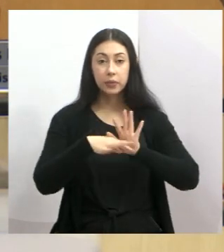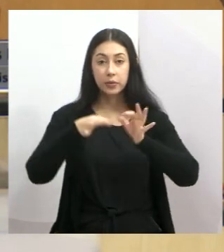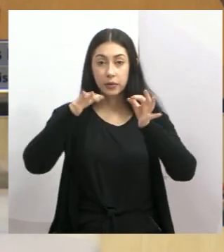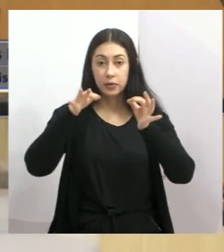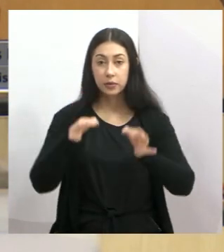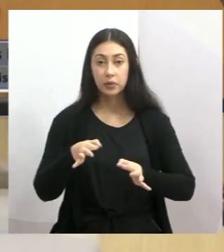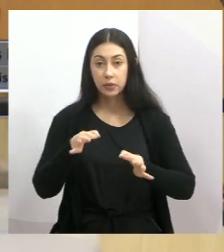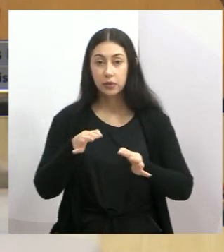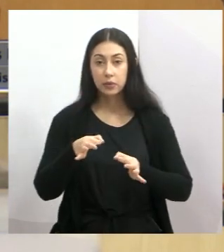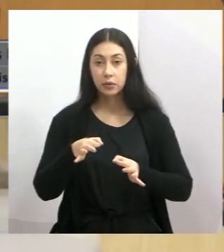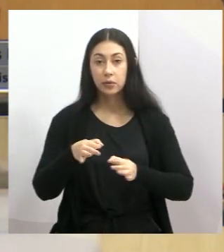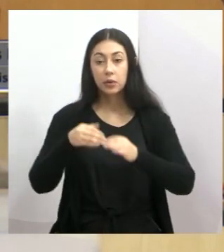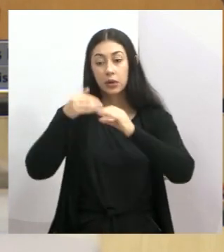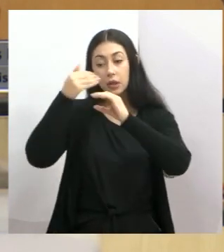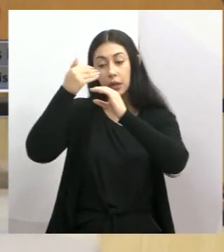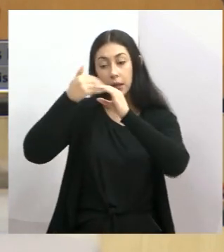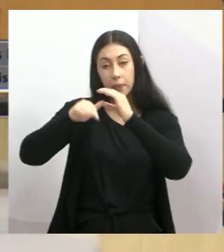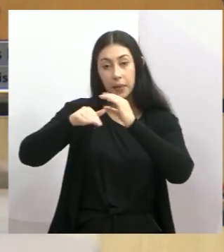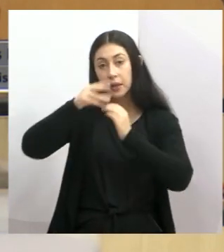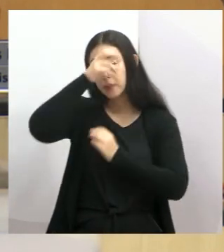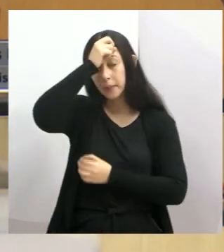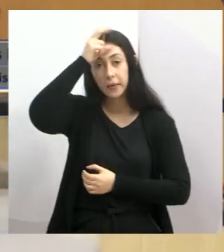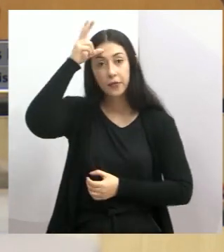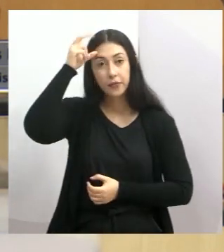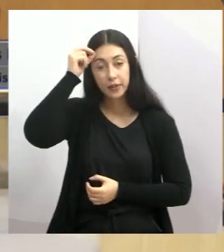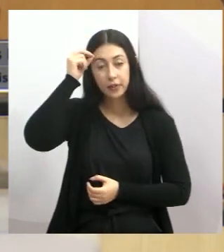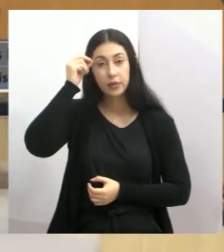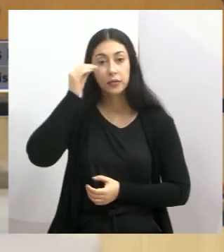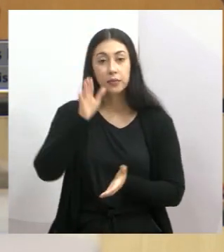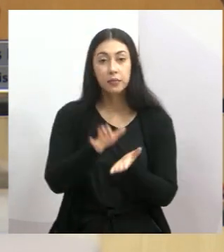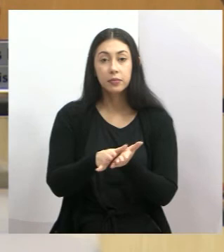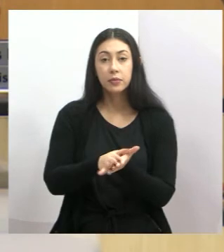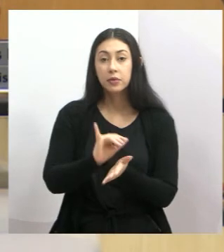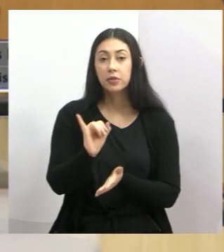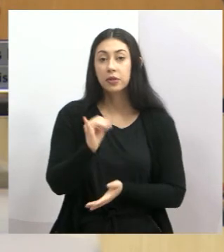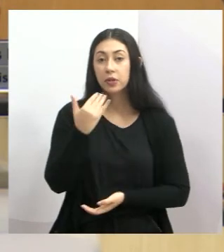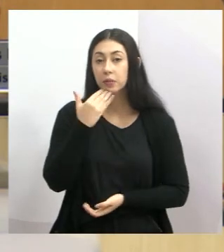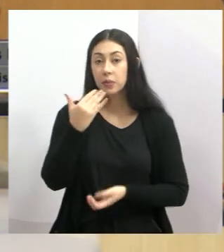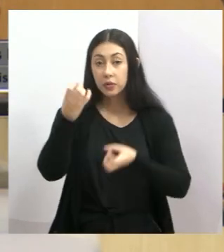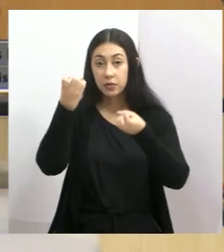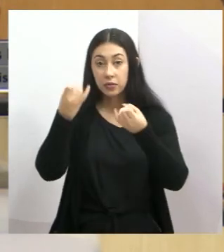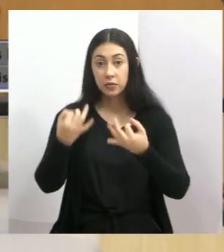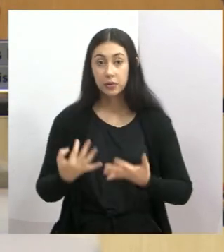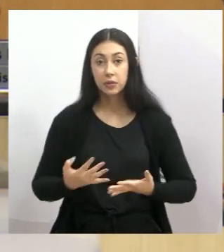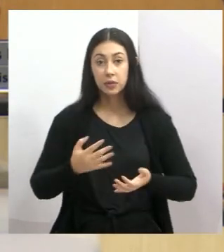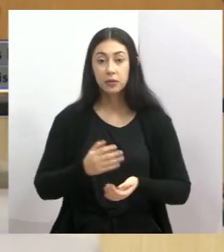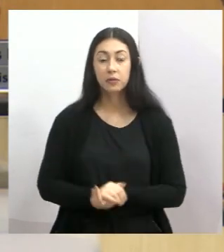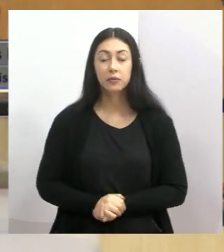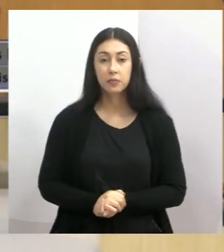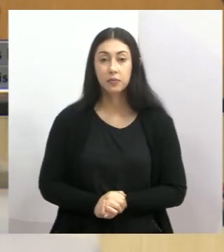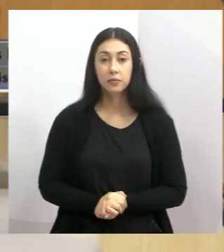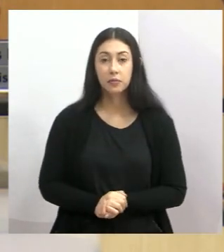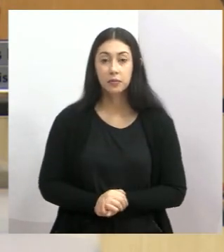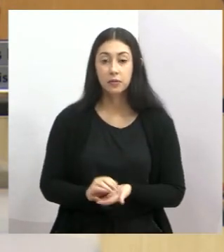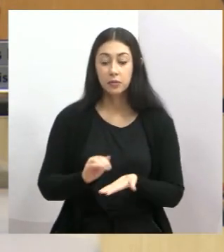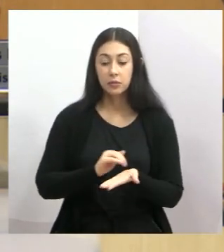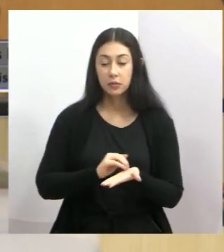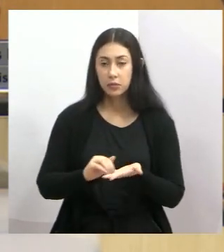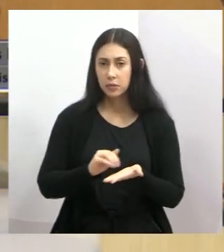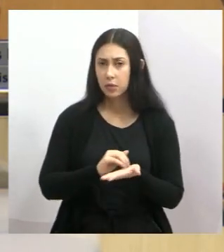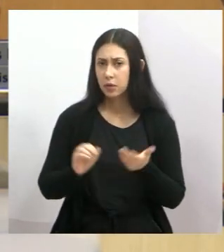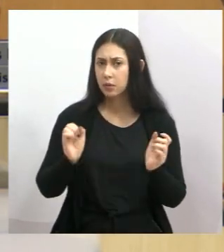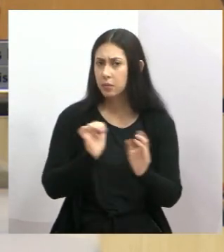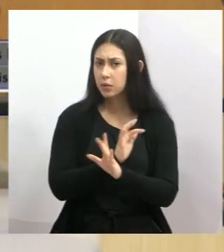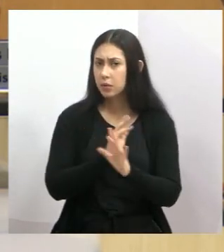regimentais que seja encaminhado ao Senhor Prefeito Municipal de Jacareí o seguinte pedir informações e a secretaria